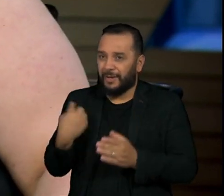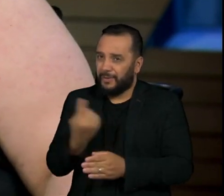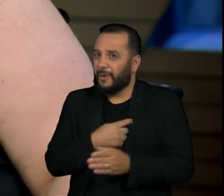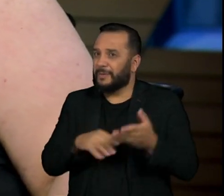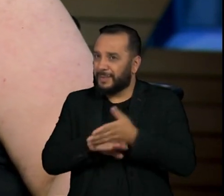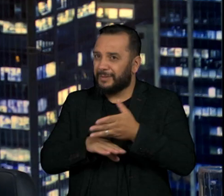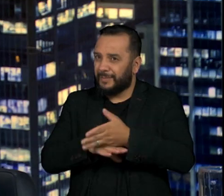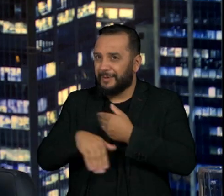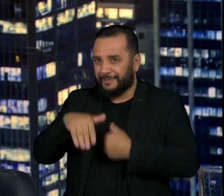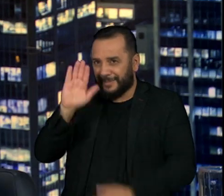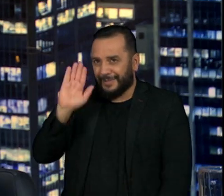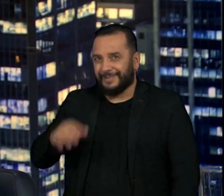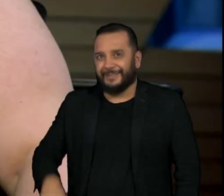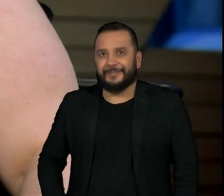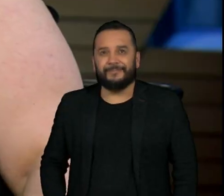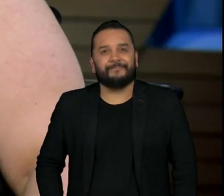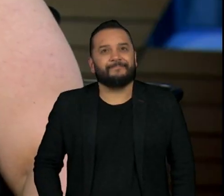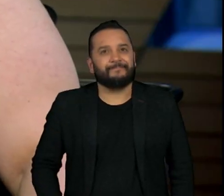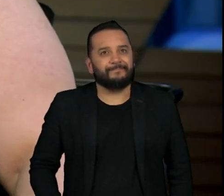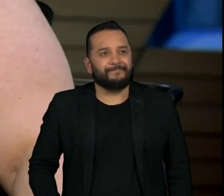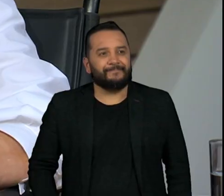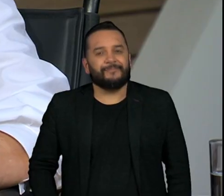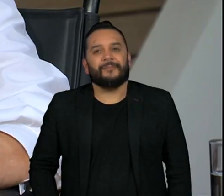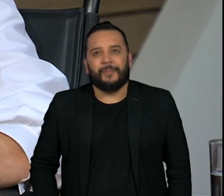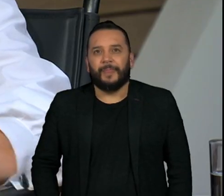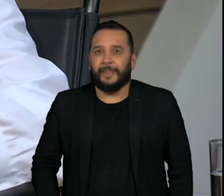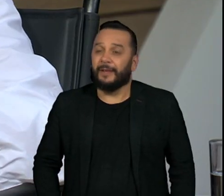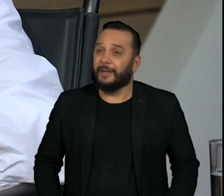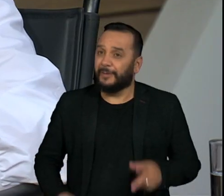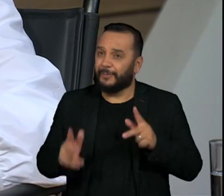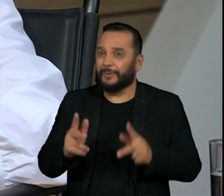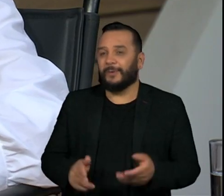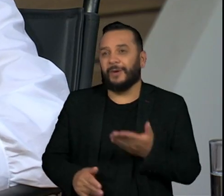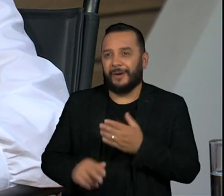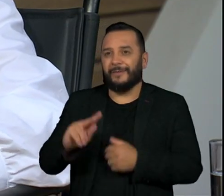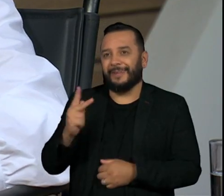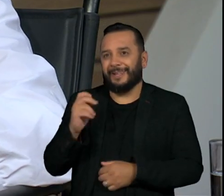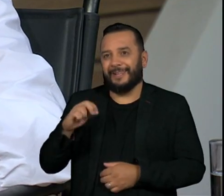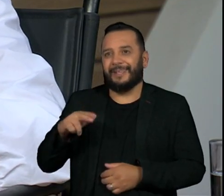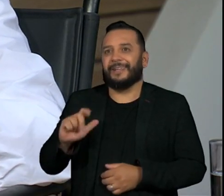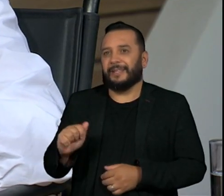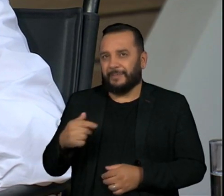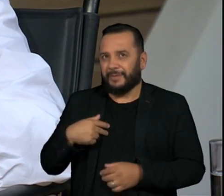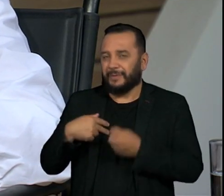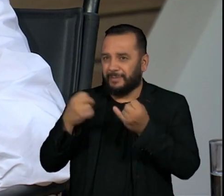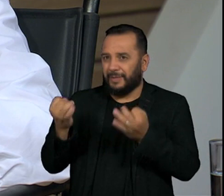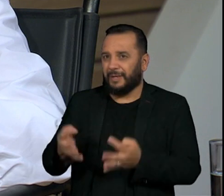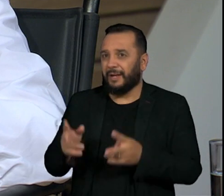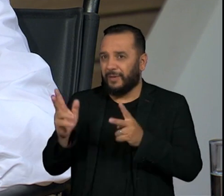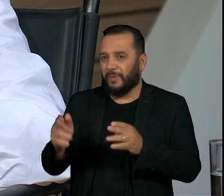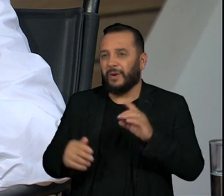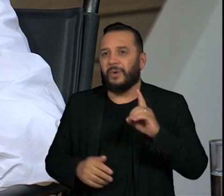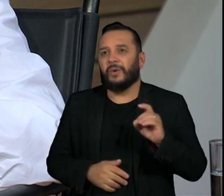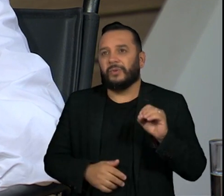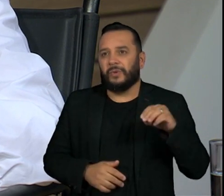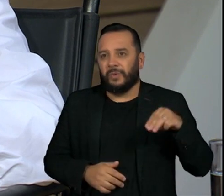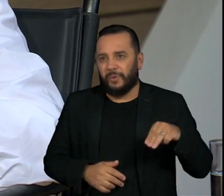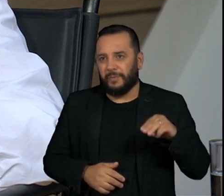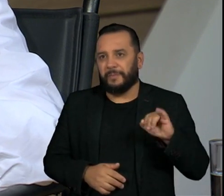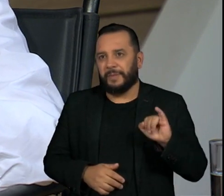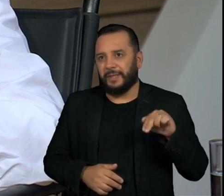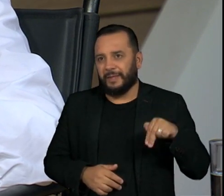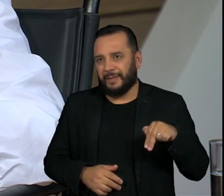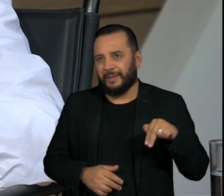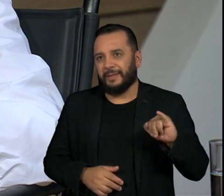escola. Olha, eu ia por essa mesma linha da Helena, mas eu vou reforçar algo que talvez o Dominic concorde comigo, sendo